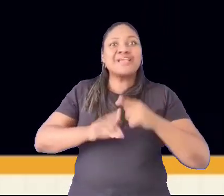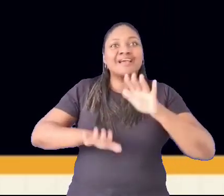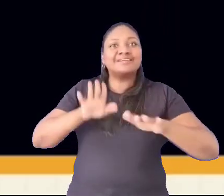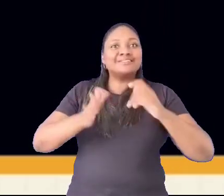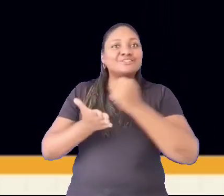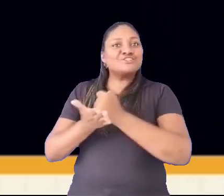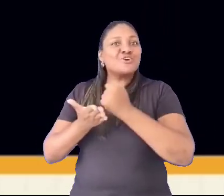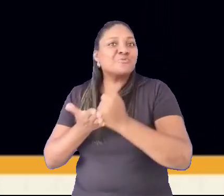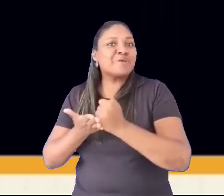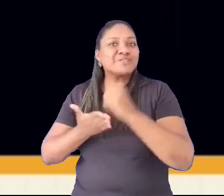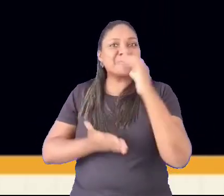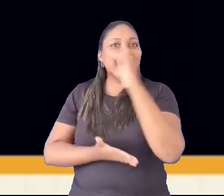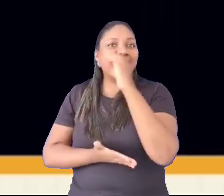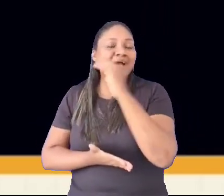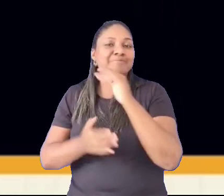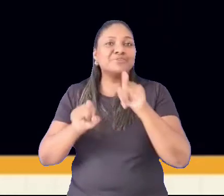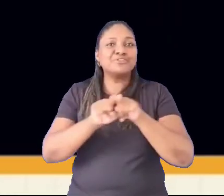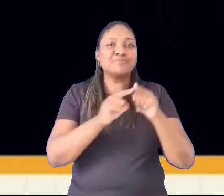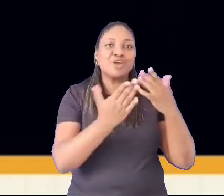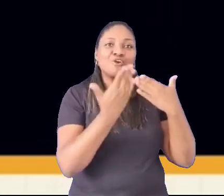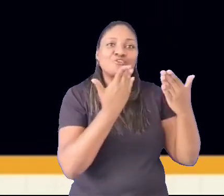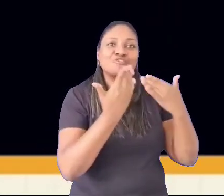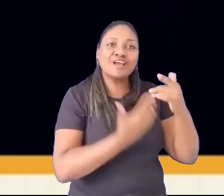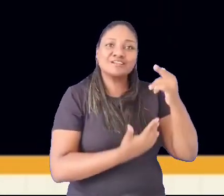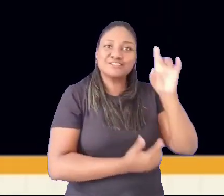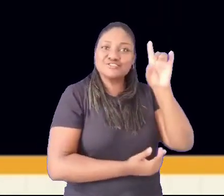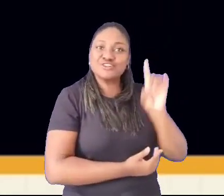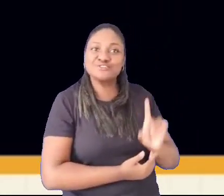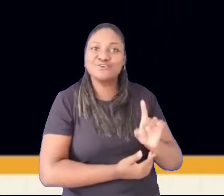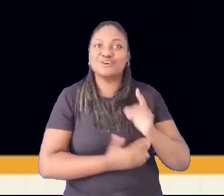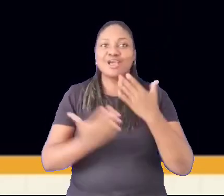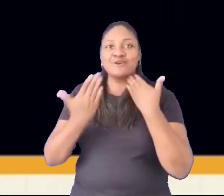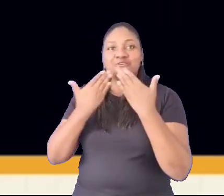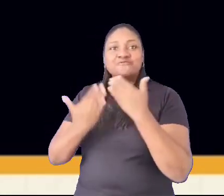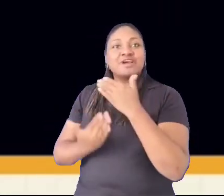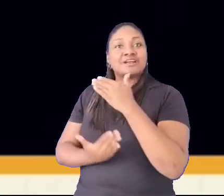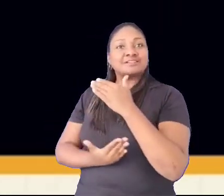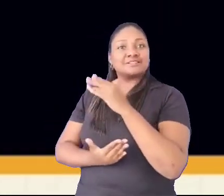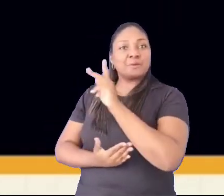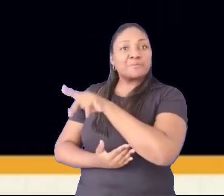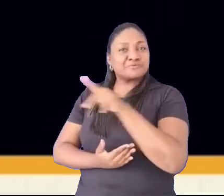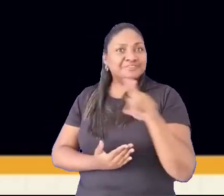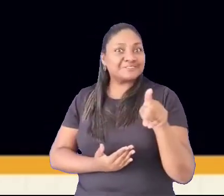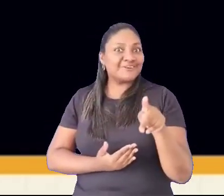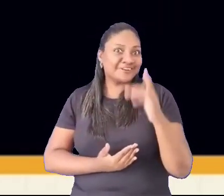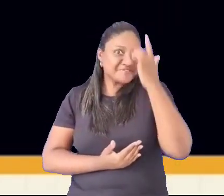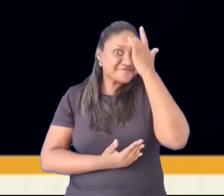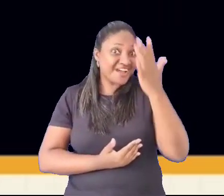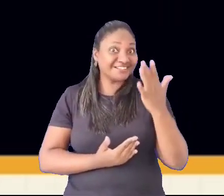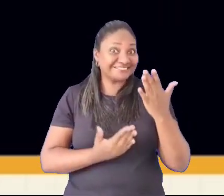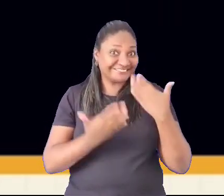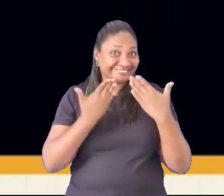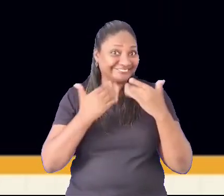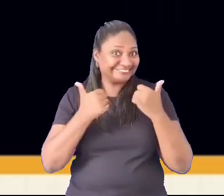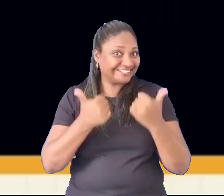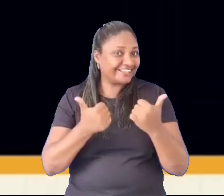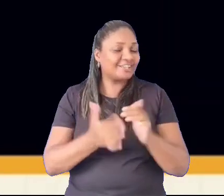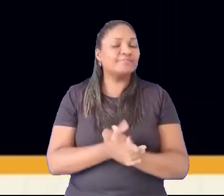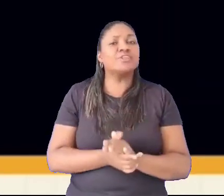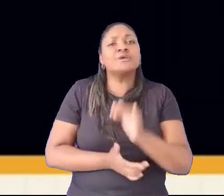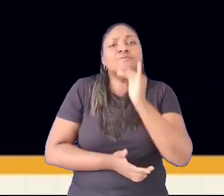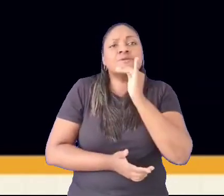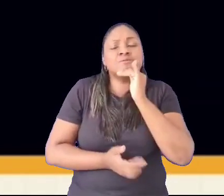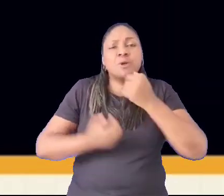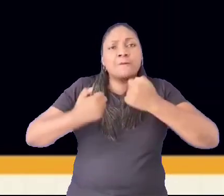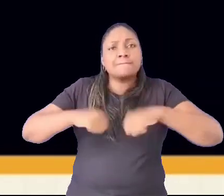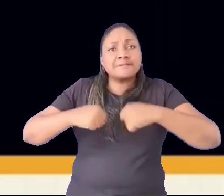de documentação, de conversa com a diretora da escola, com as professoras, isso acho que facilitou bastante para todo mundo. Então vamos dizer que você